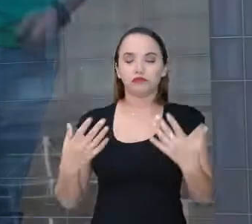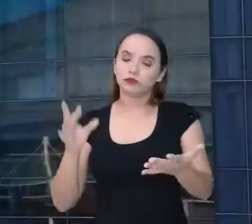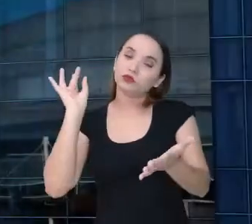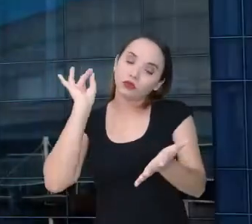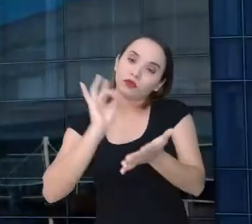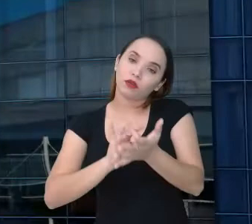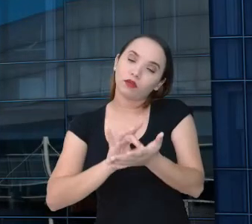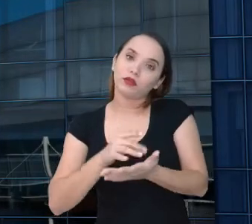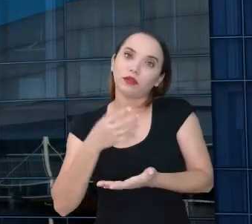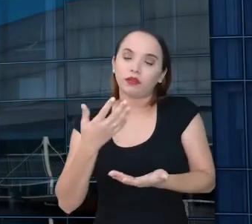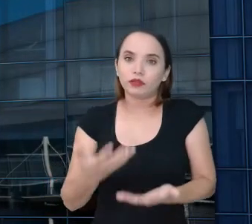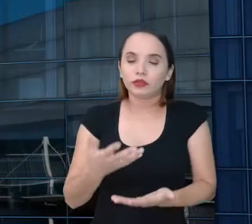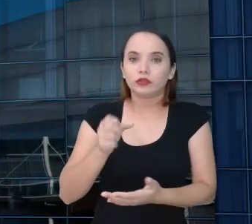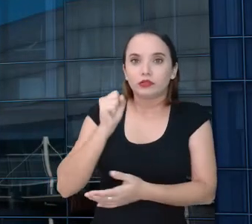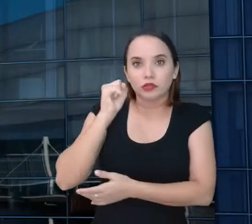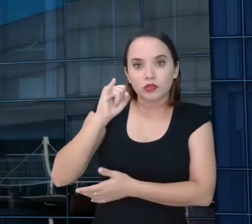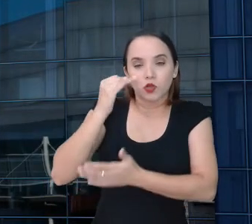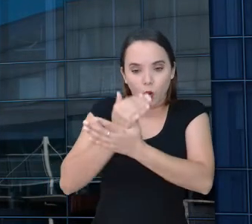se você